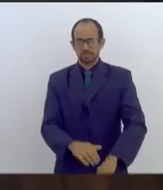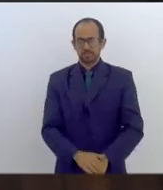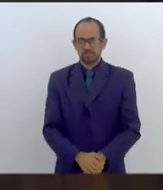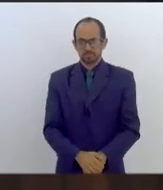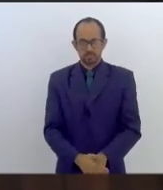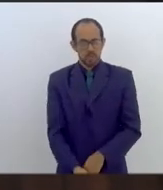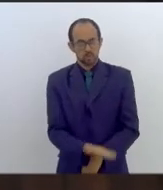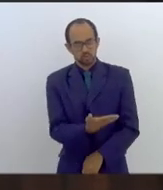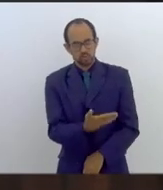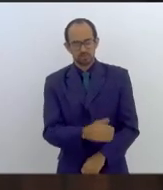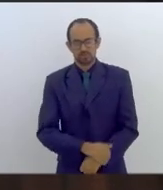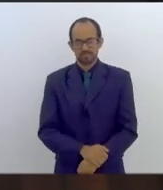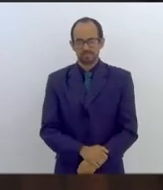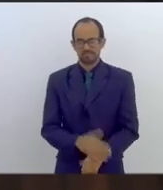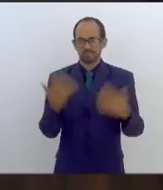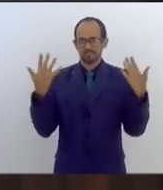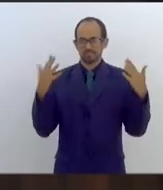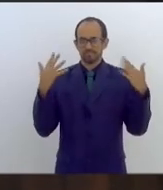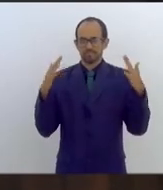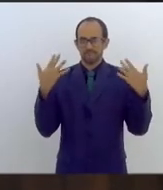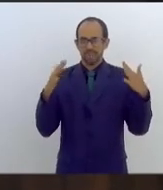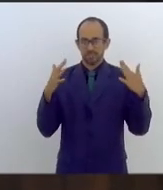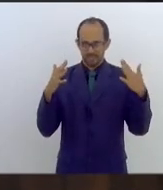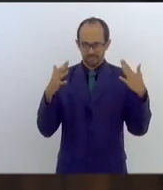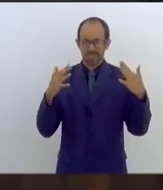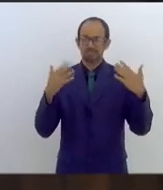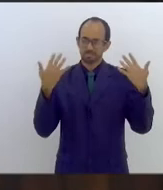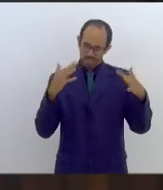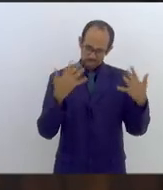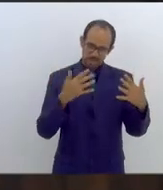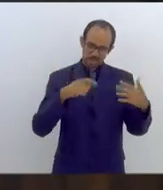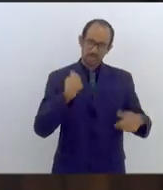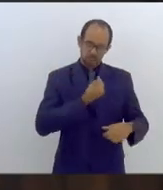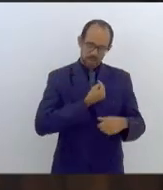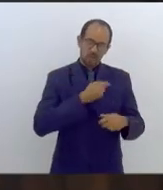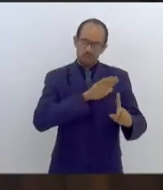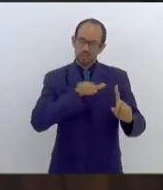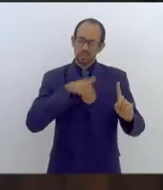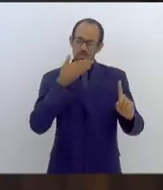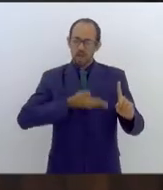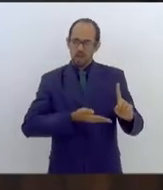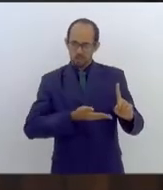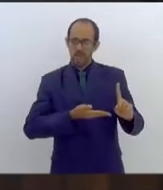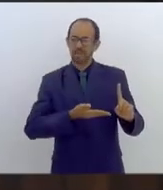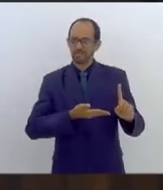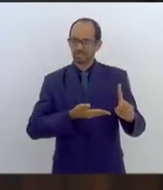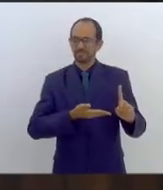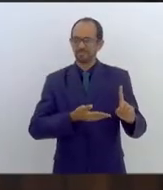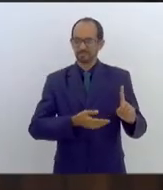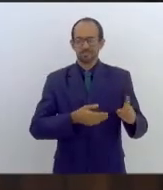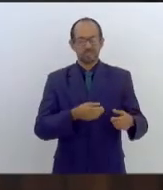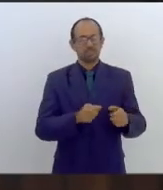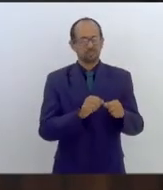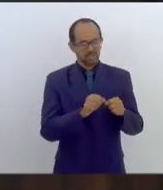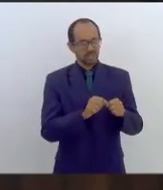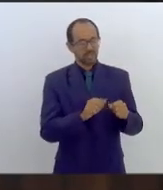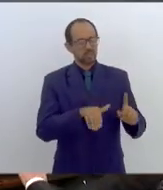aos seus parabéns parabéns para nós é uma honra está aqui podendo homenagear